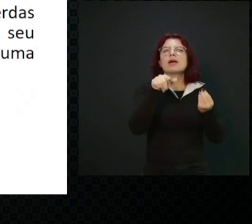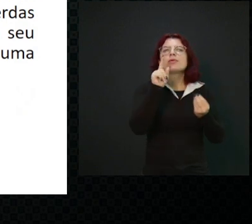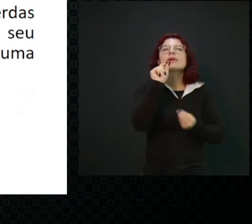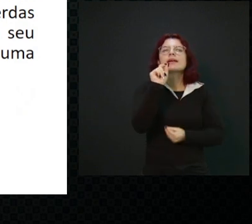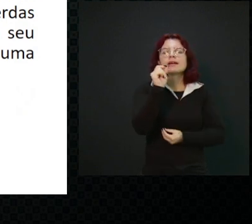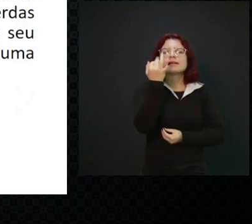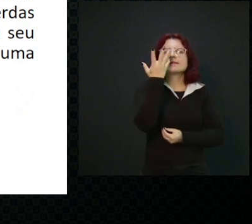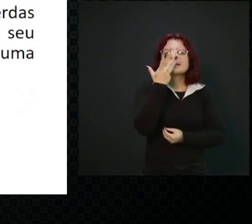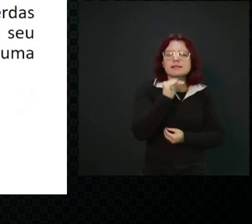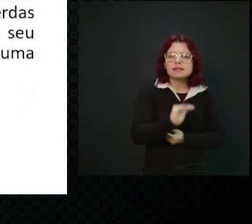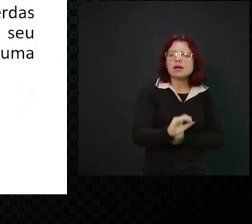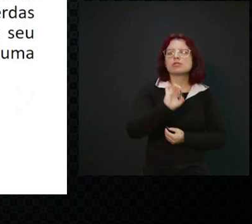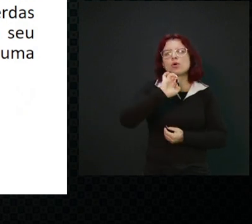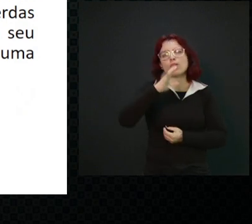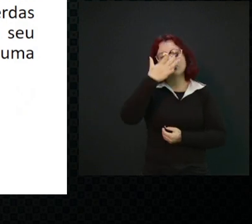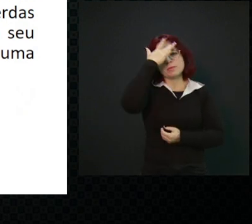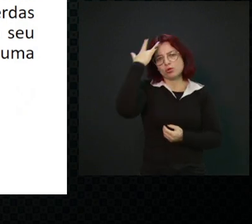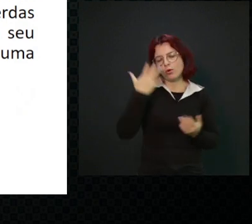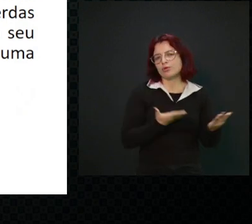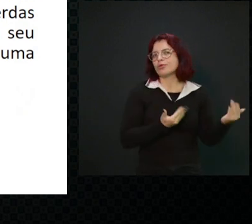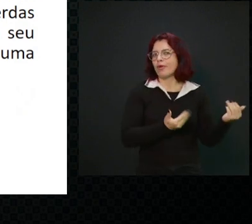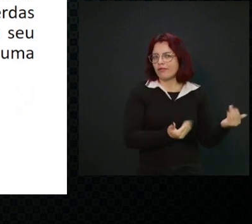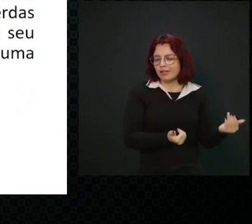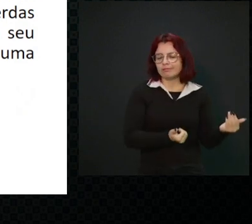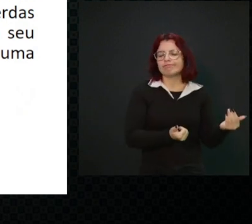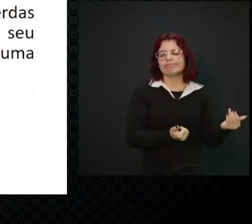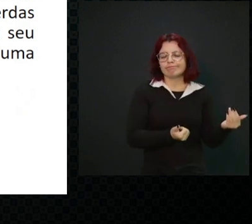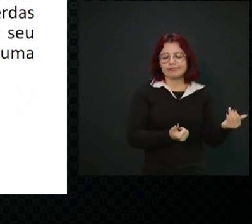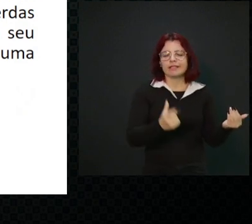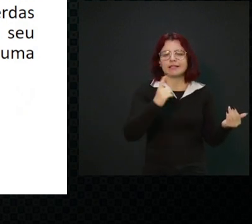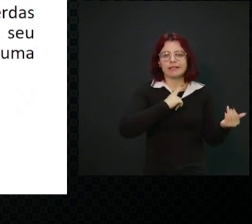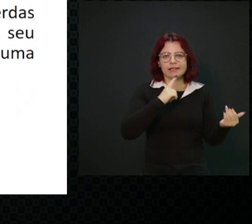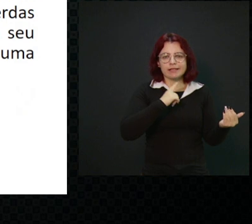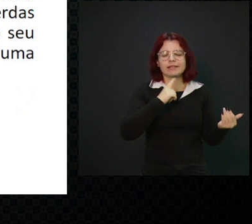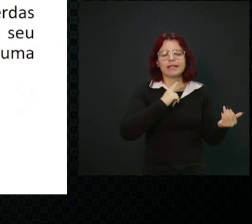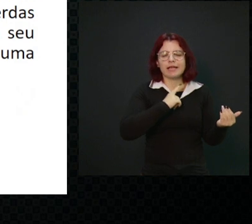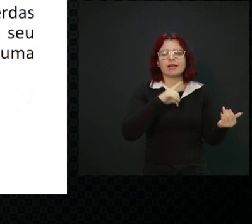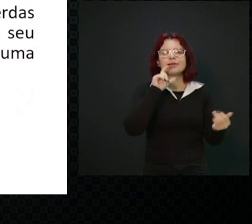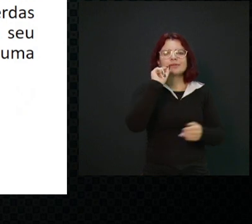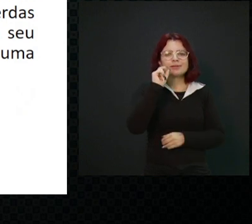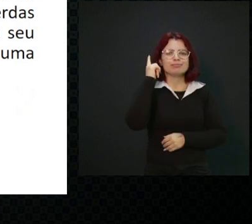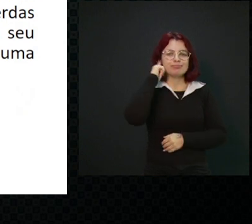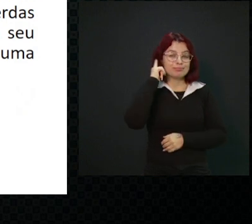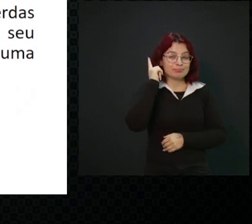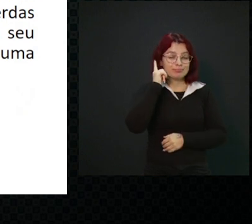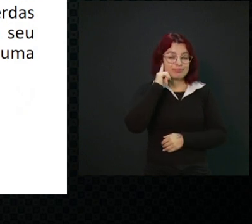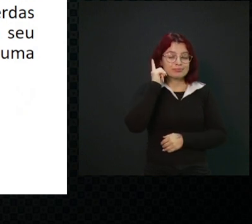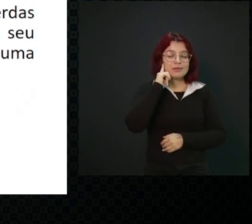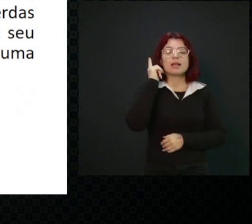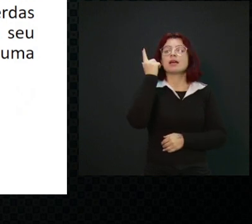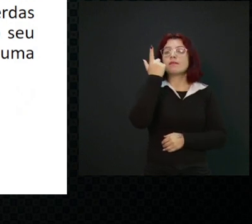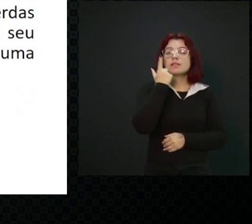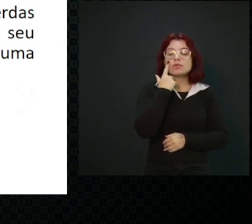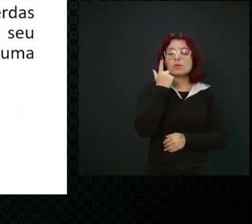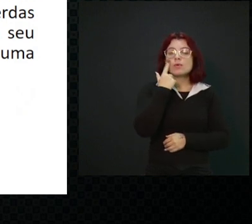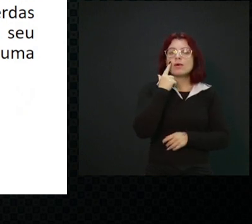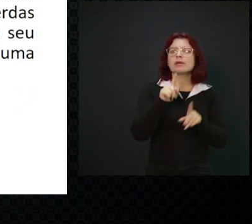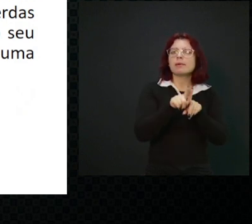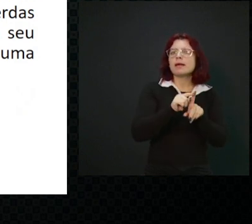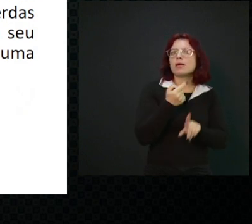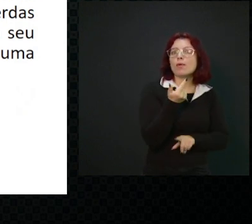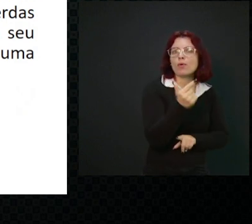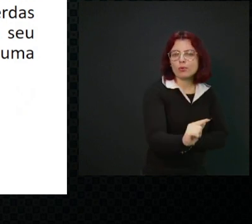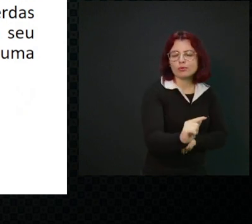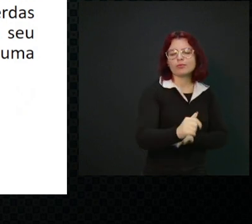né, ou o jovem que tem o comprometimento auditivo, visual e outro comprometimento. Então, ele apresenta